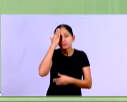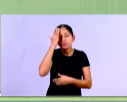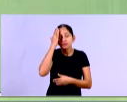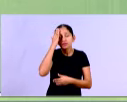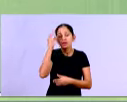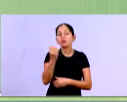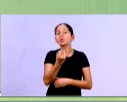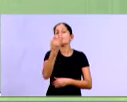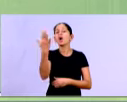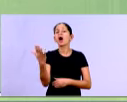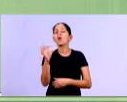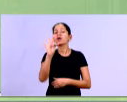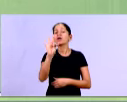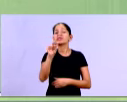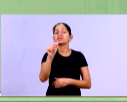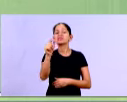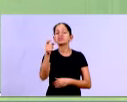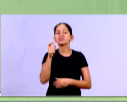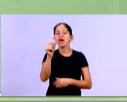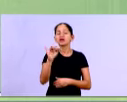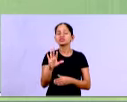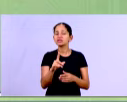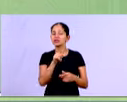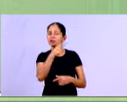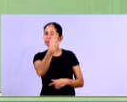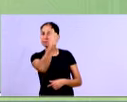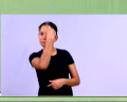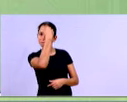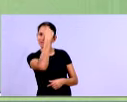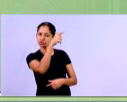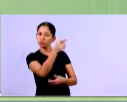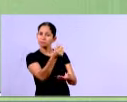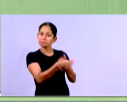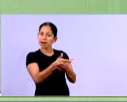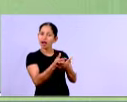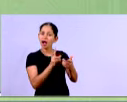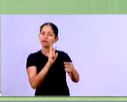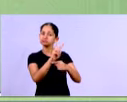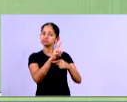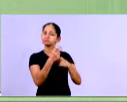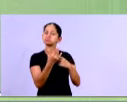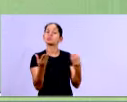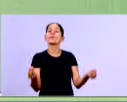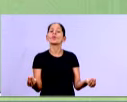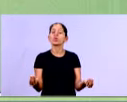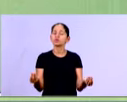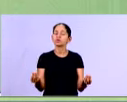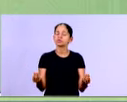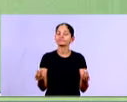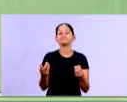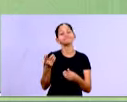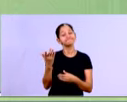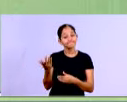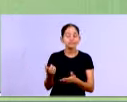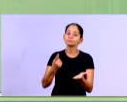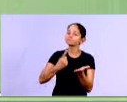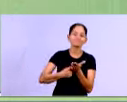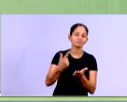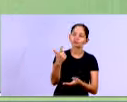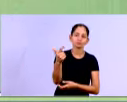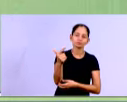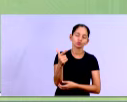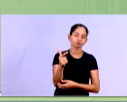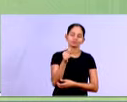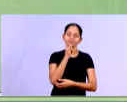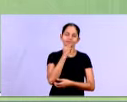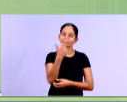foi essa taxa que o irmão utilizou para calcular esses juros. Como eles não haviam combinado, o Pedro Henrique agora